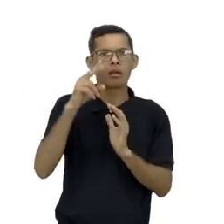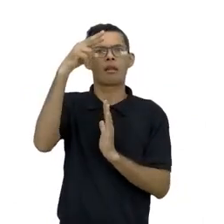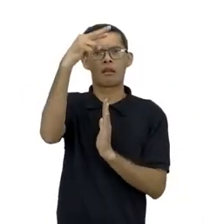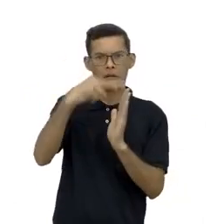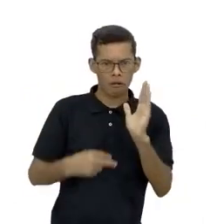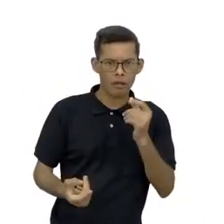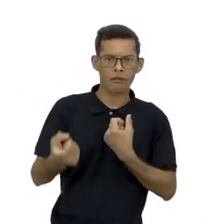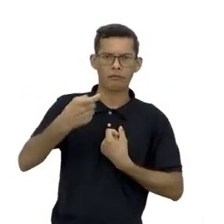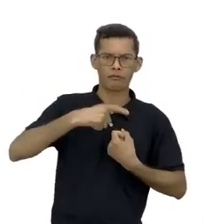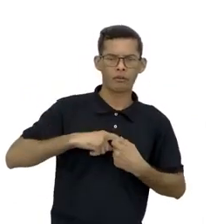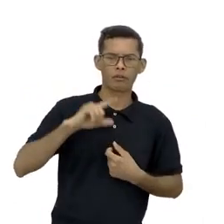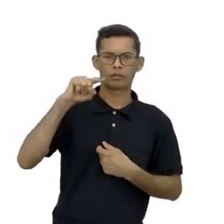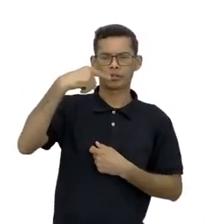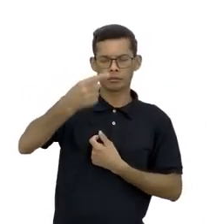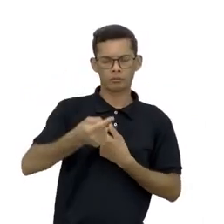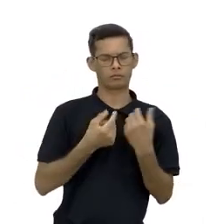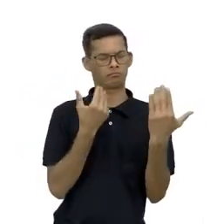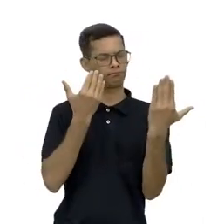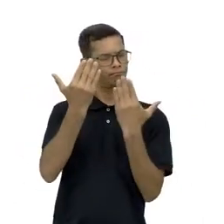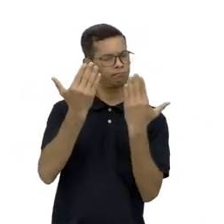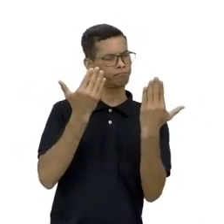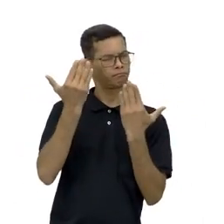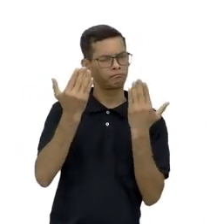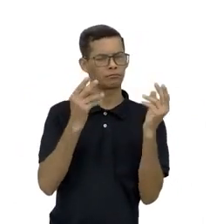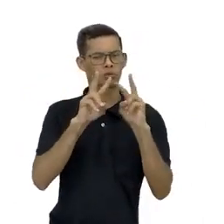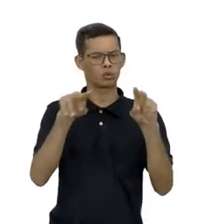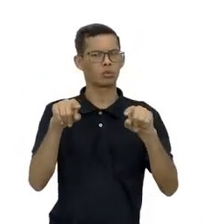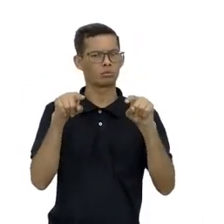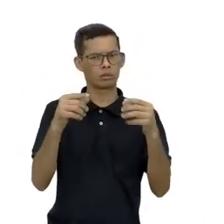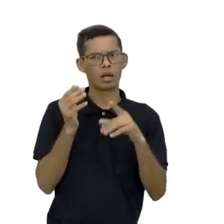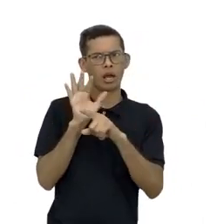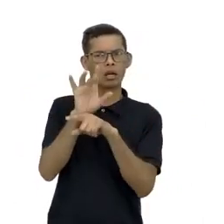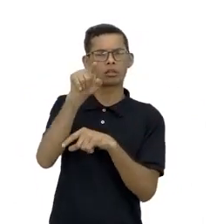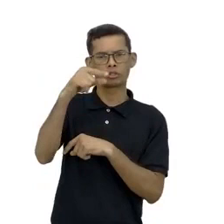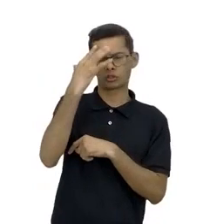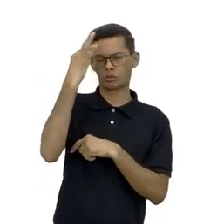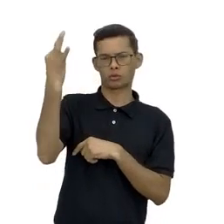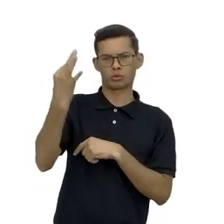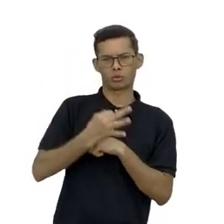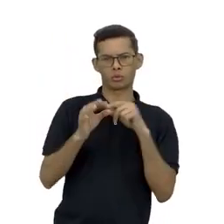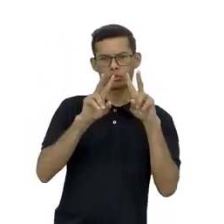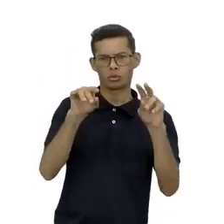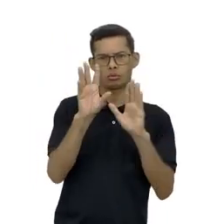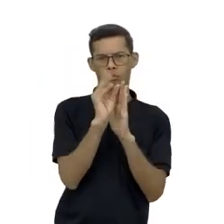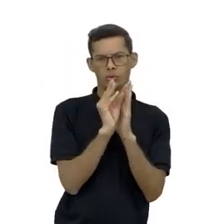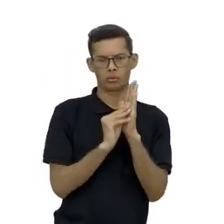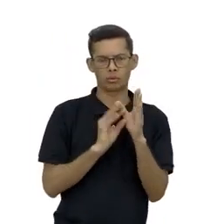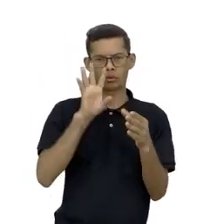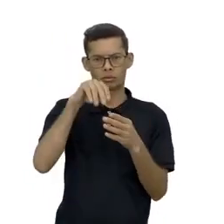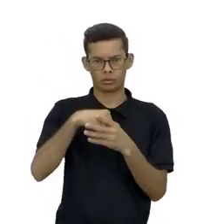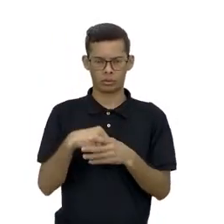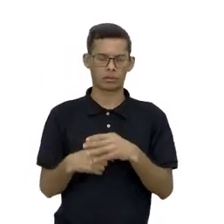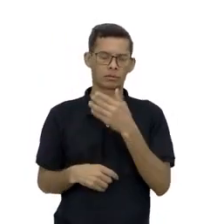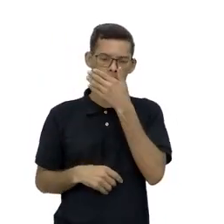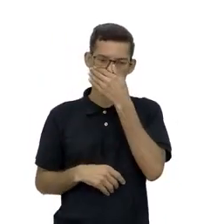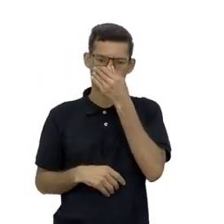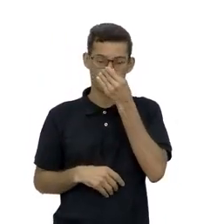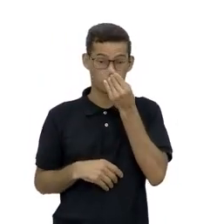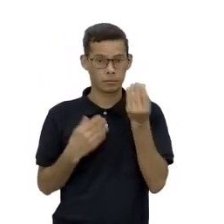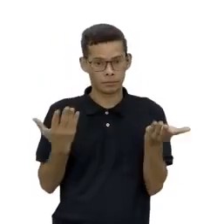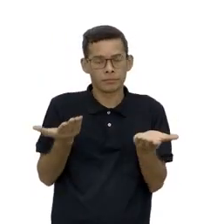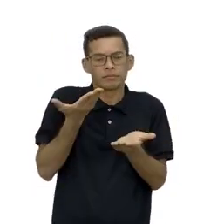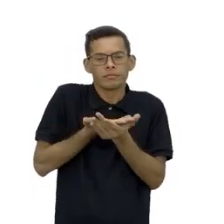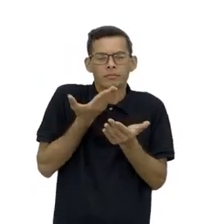localizar informações explícitas que contribuem para a compreensão do conteúdo temático. A aula 5,